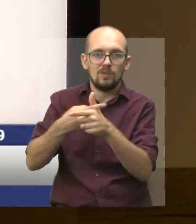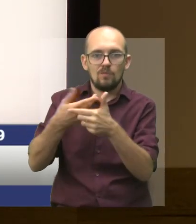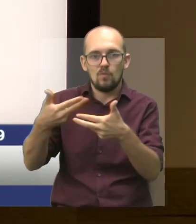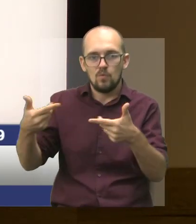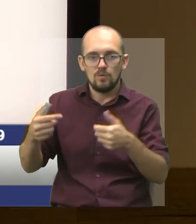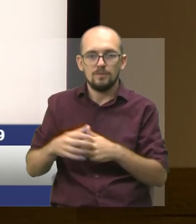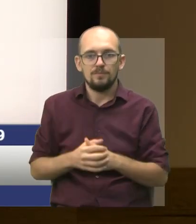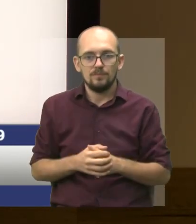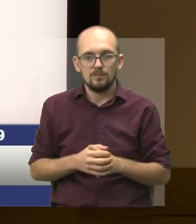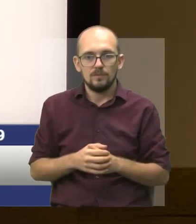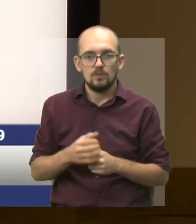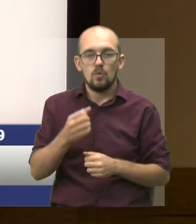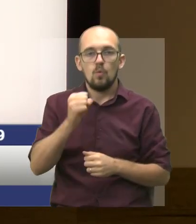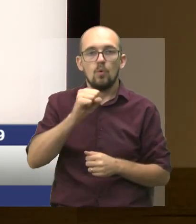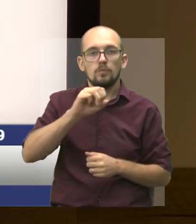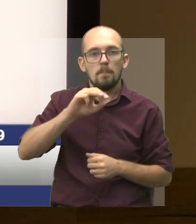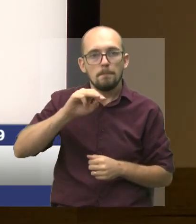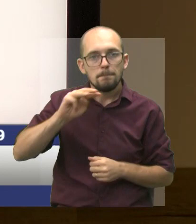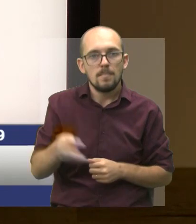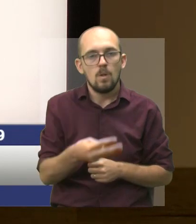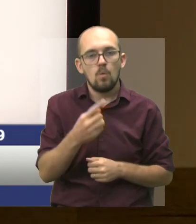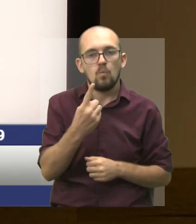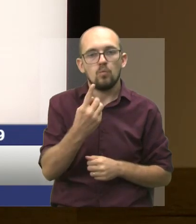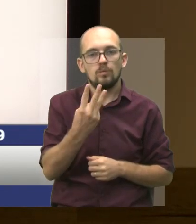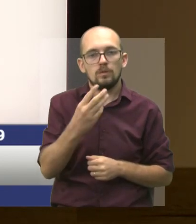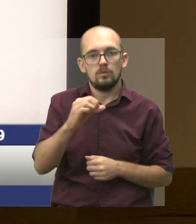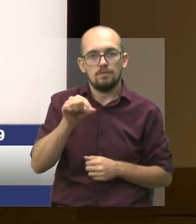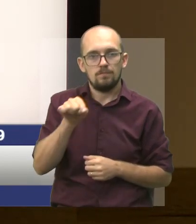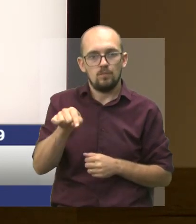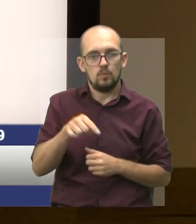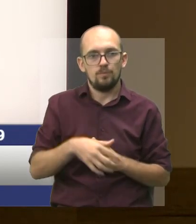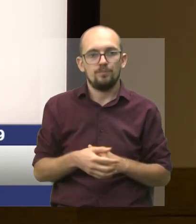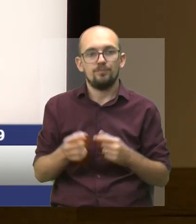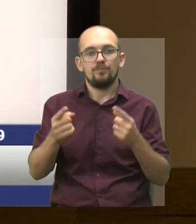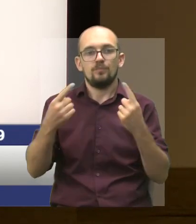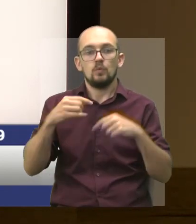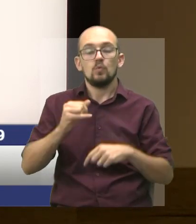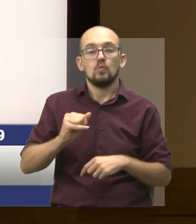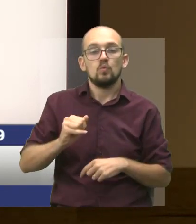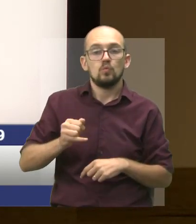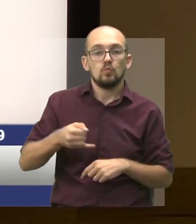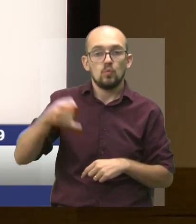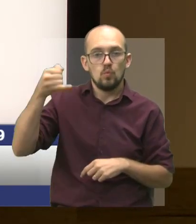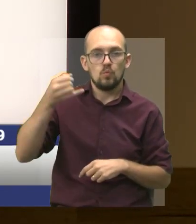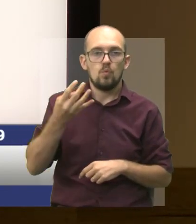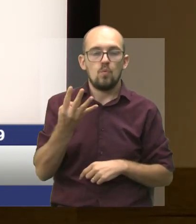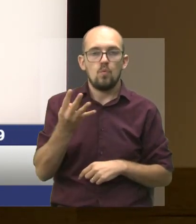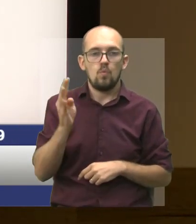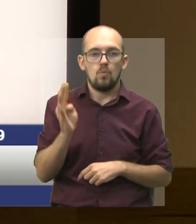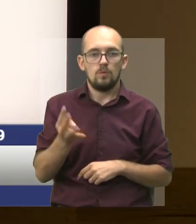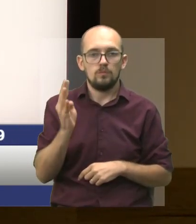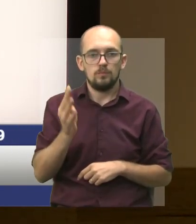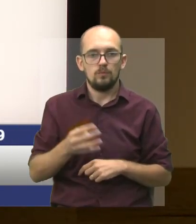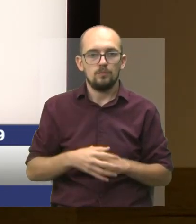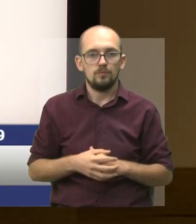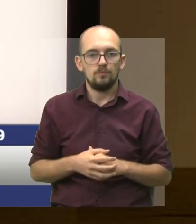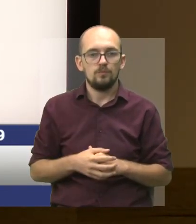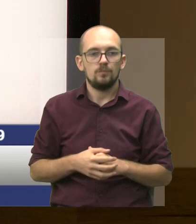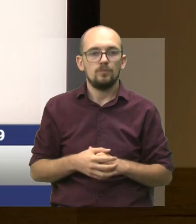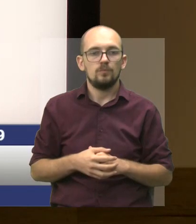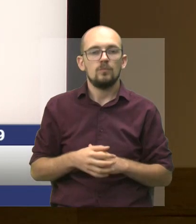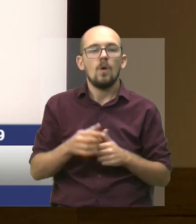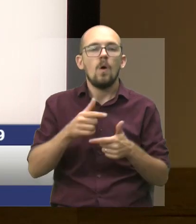mil, juros de encargos 4 mil, outras despesas